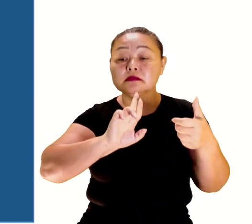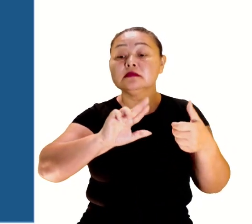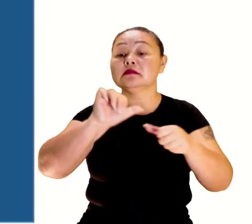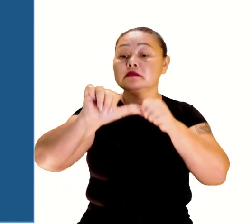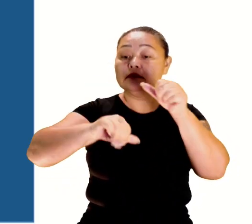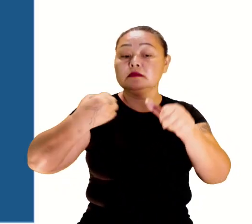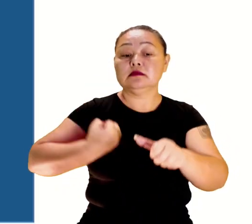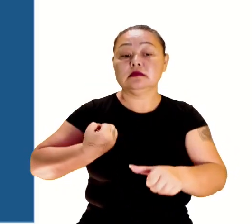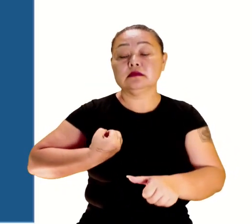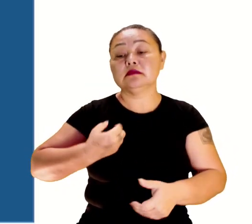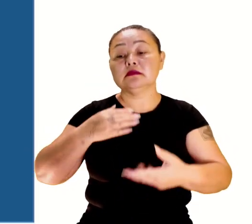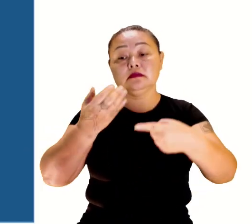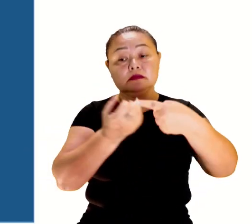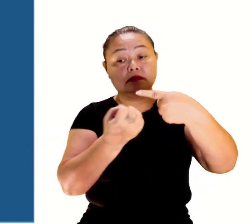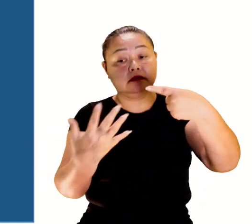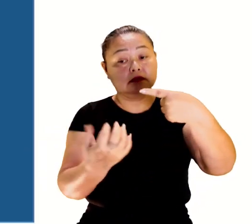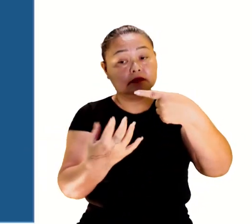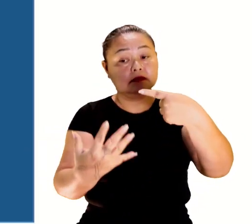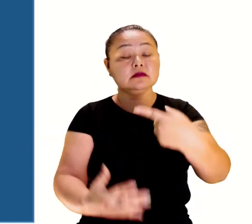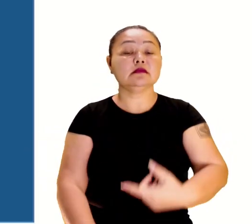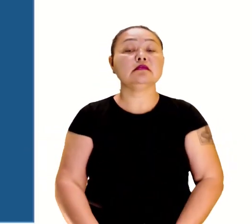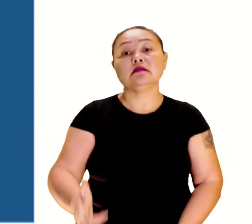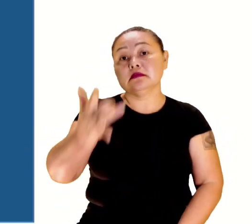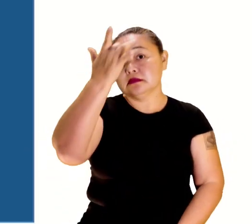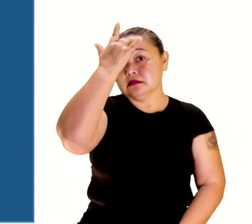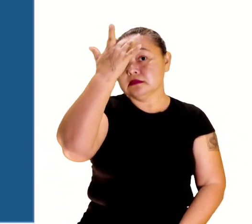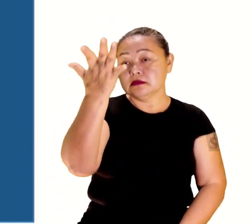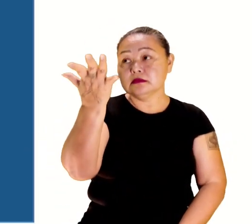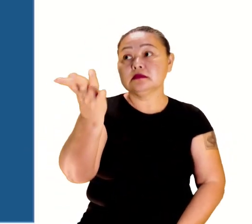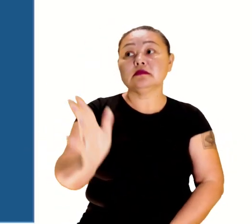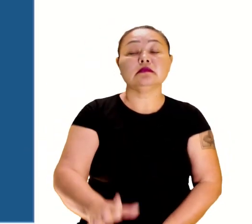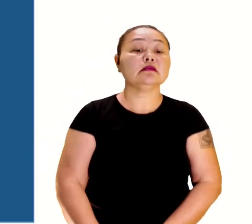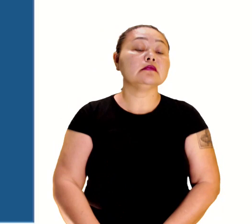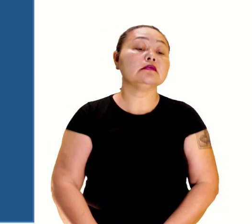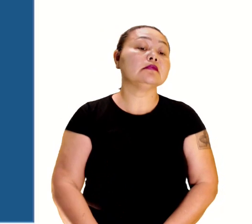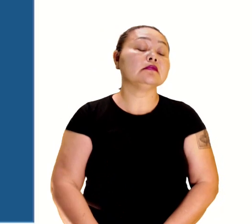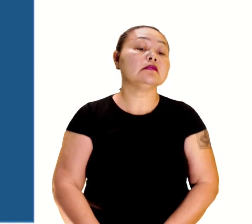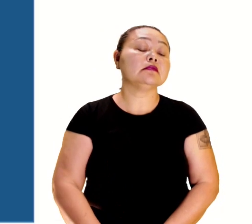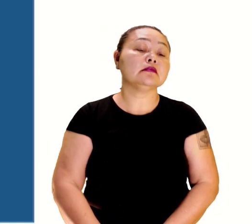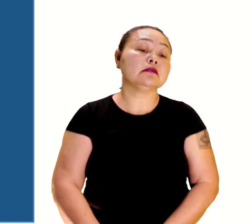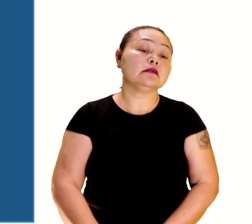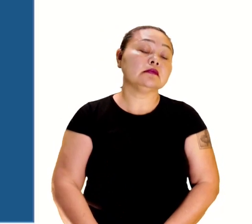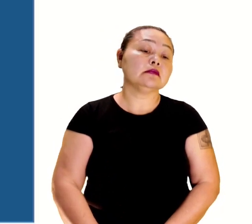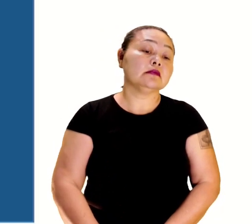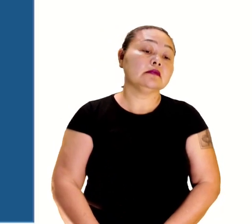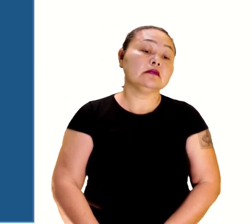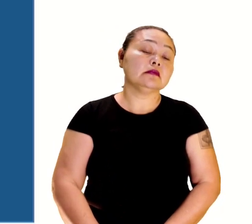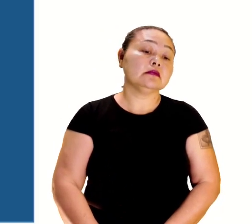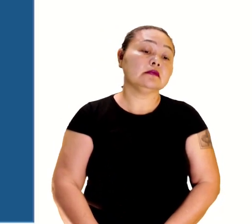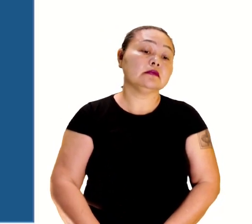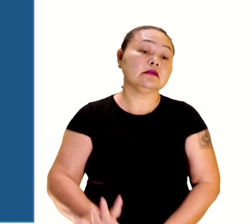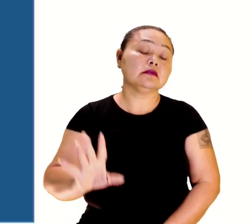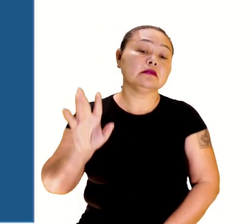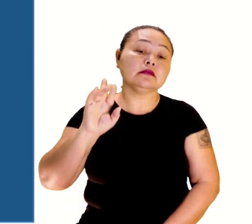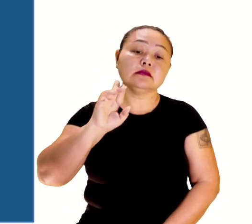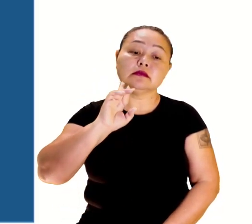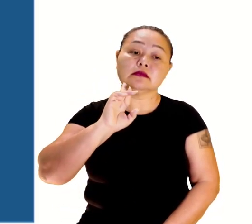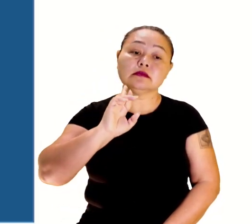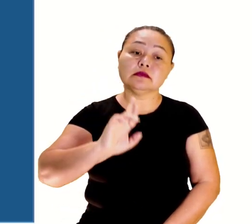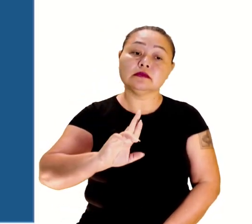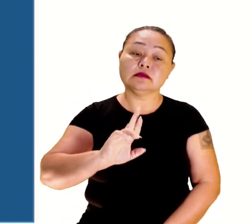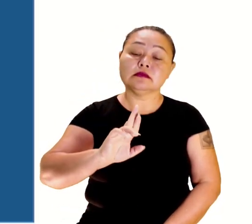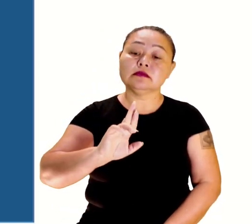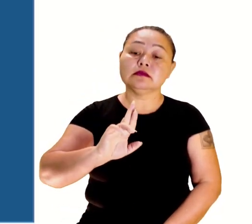numerador? Bom, tá fácil. Tá. Facinho. Vamos lá? Vamos. Dou-lhe uma, dou-lhe duas, dou-lhe três.